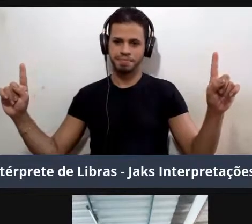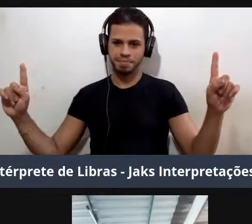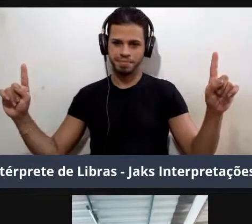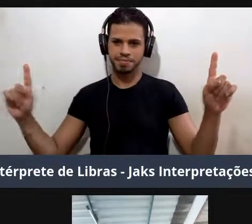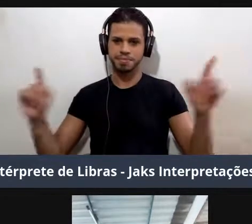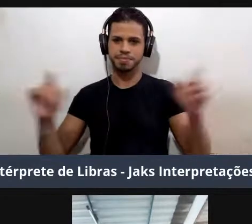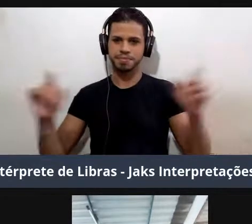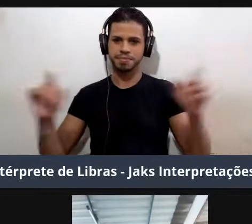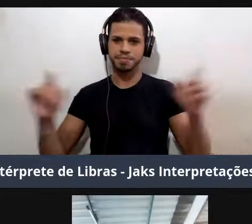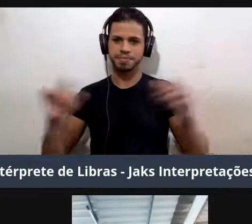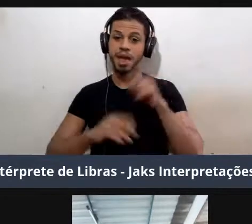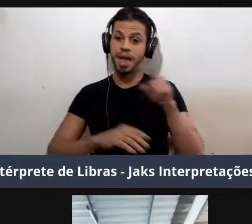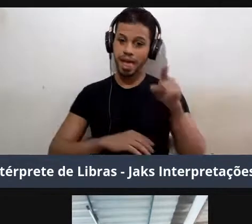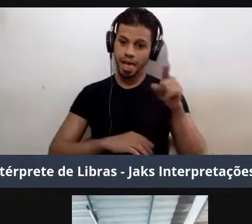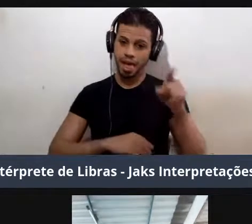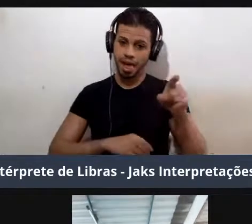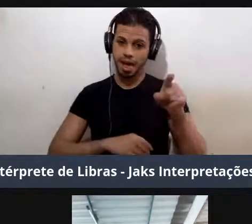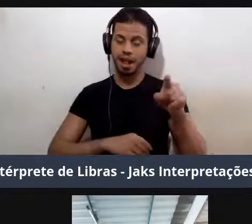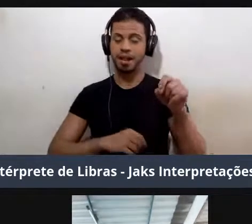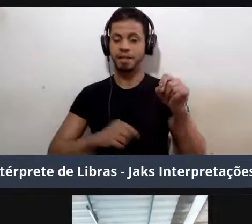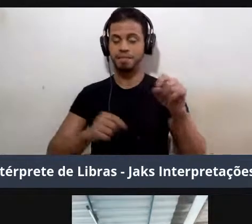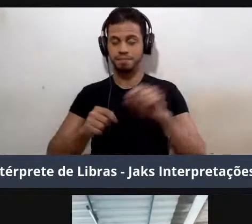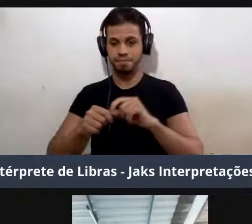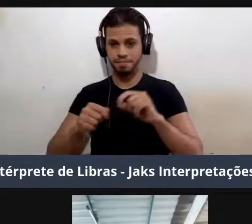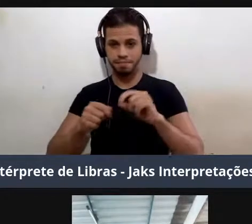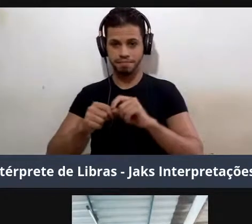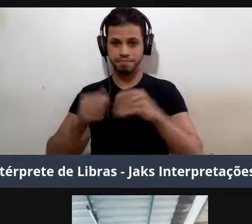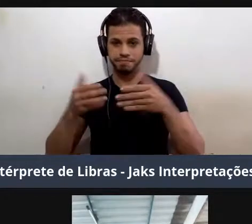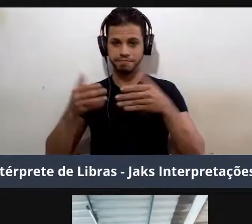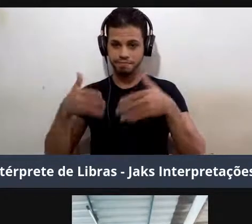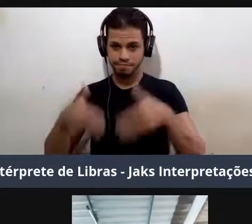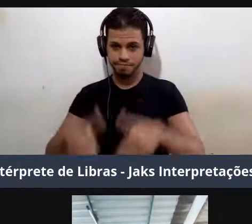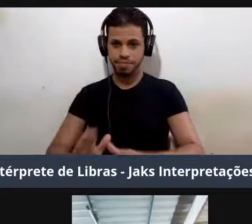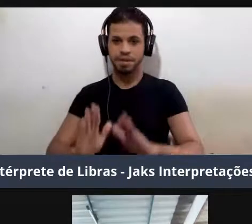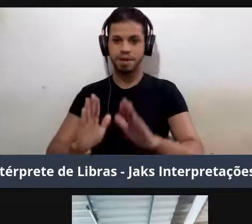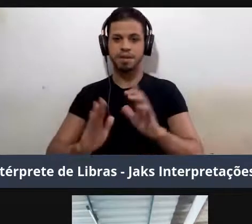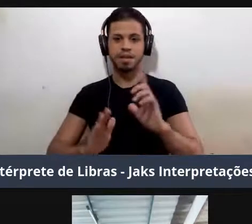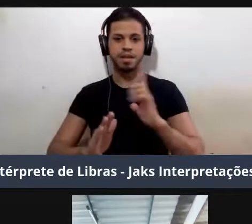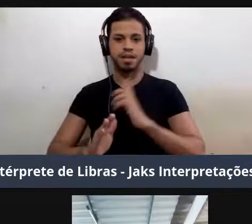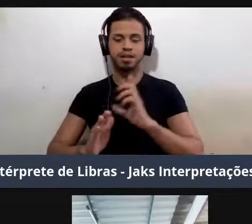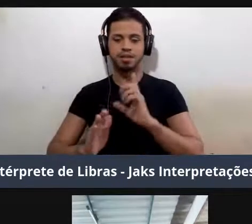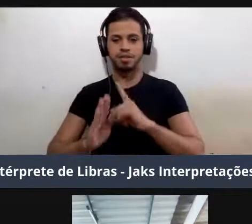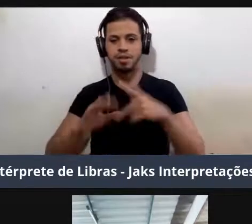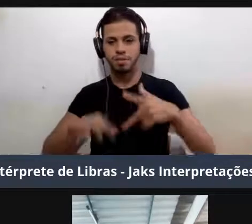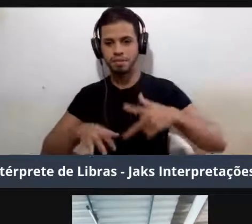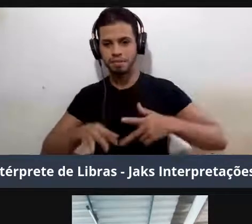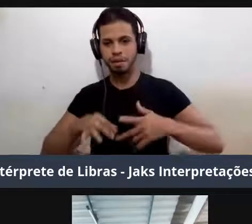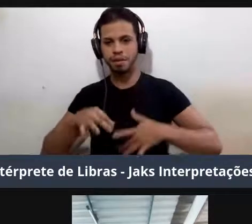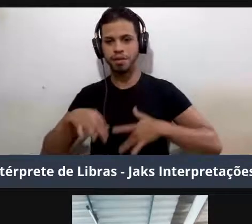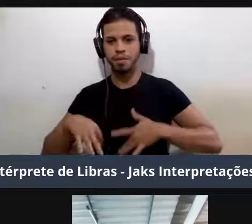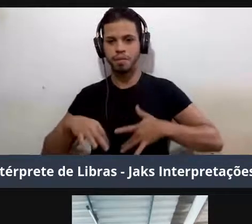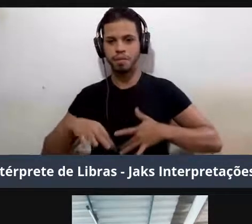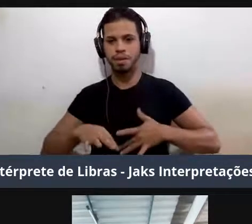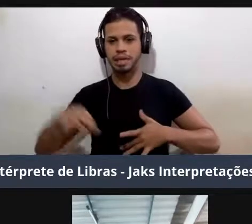Ela pariu parteira só para cortar o umbigo.